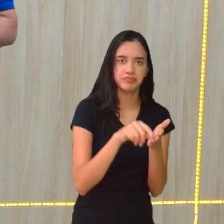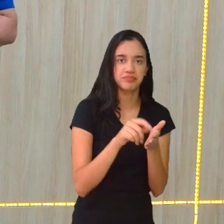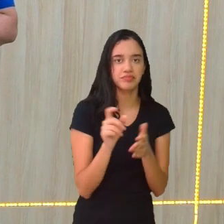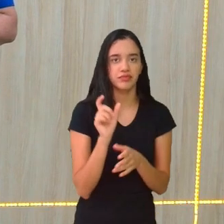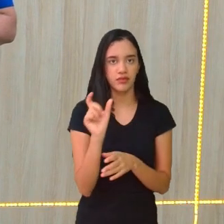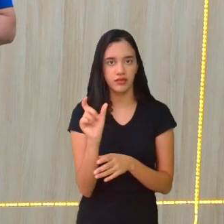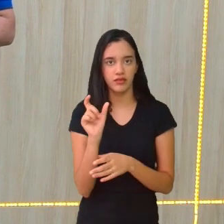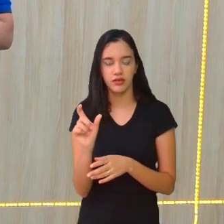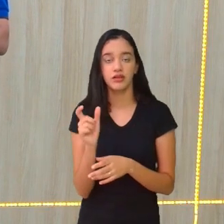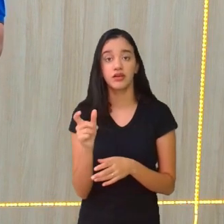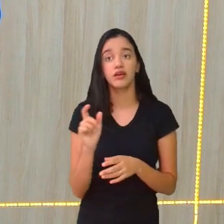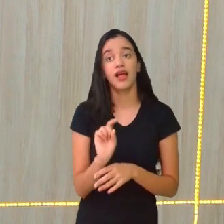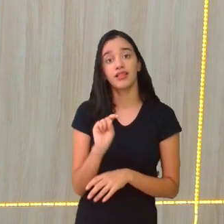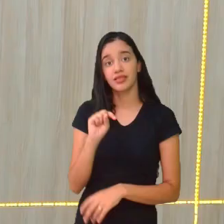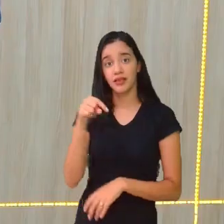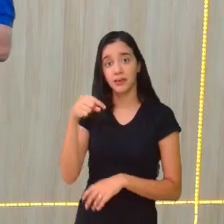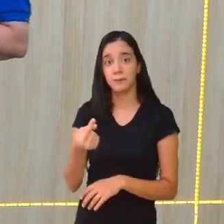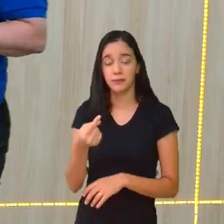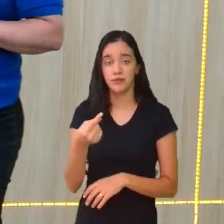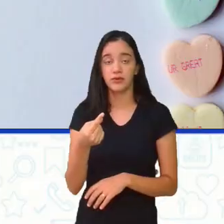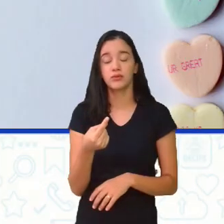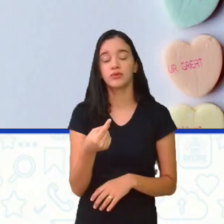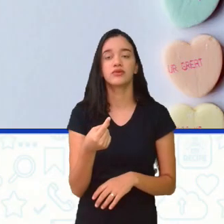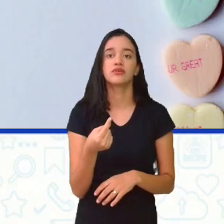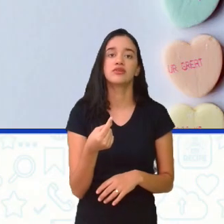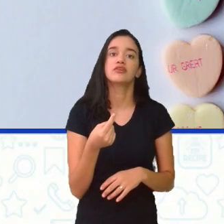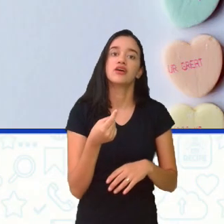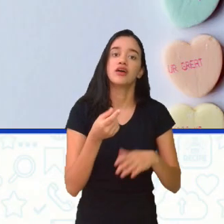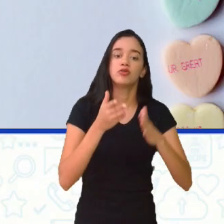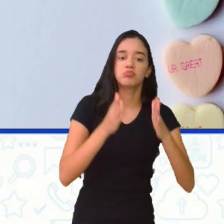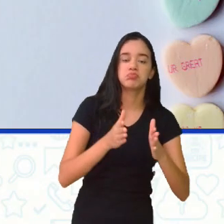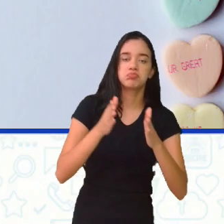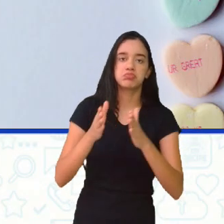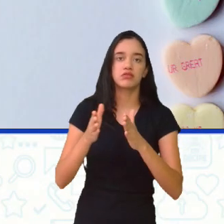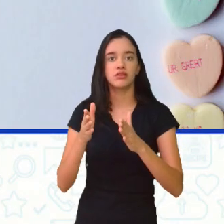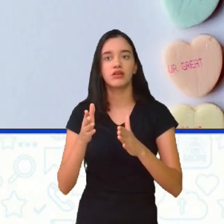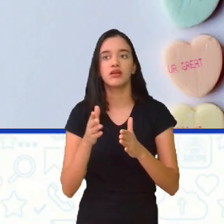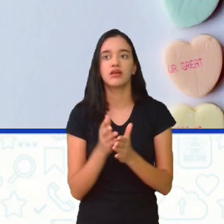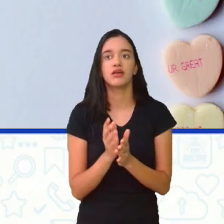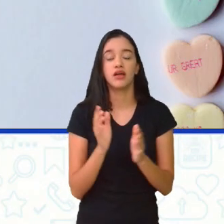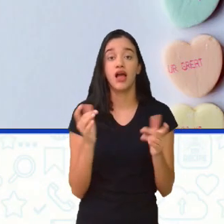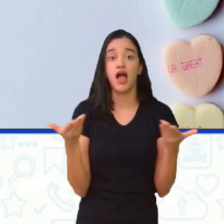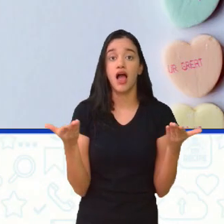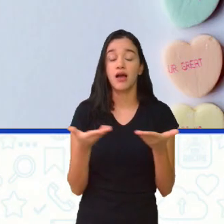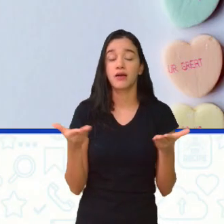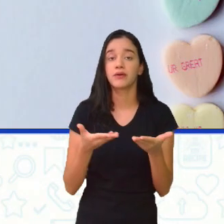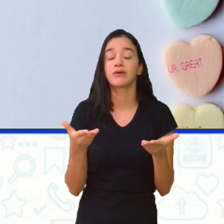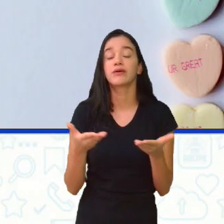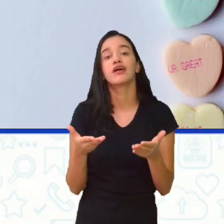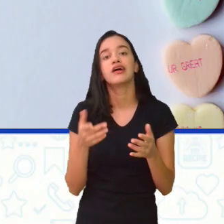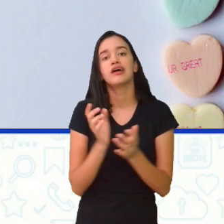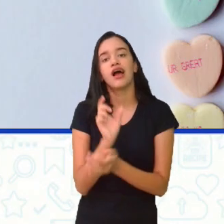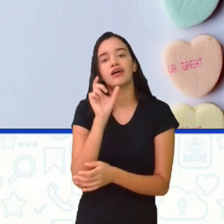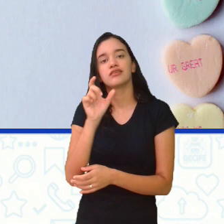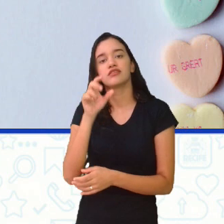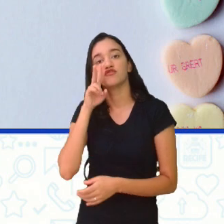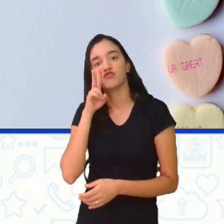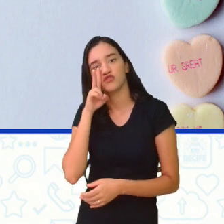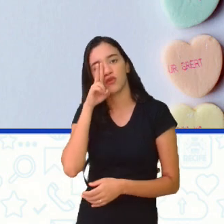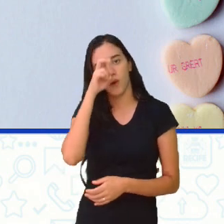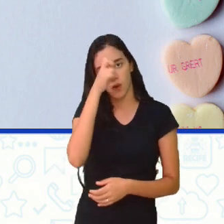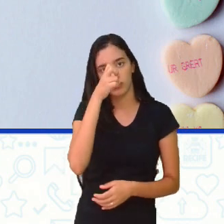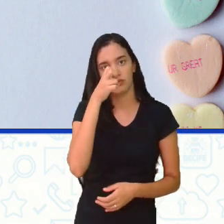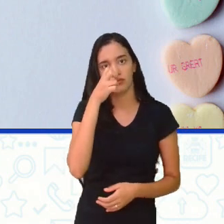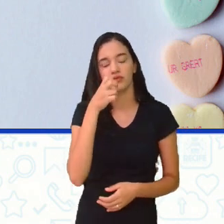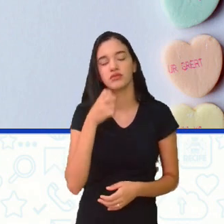palavra. Em seguida, no segundo passo, circule a sílaba tônica, não é? Qual é a sílaba tônica?